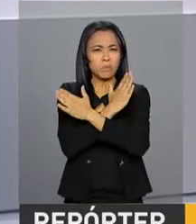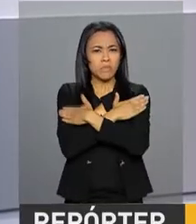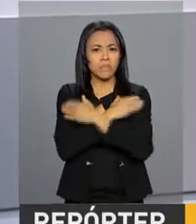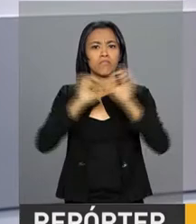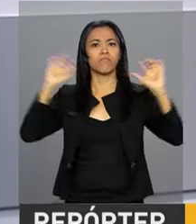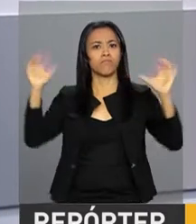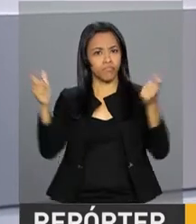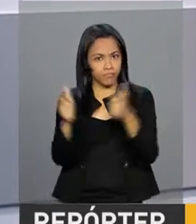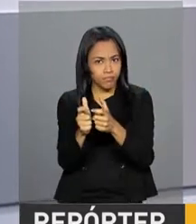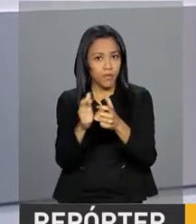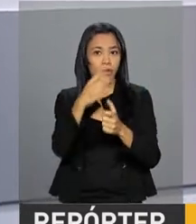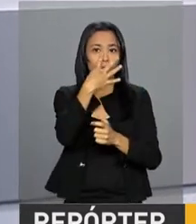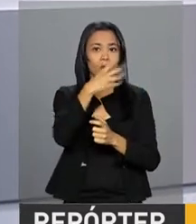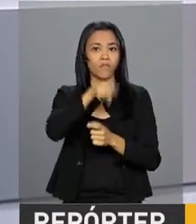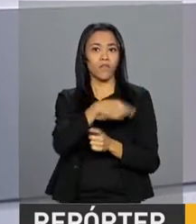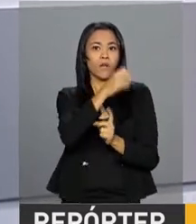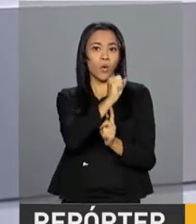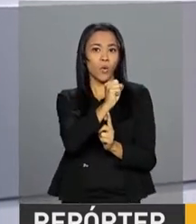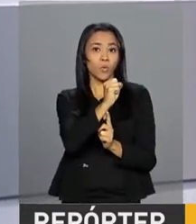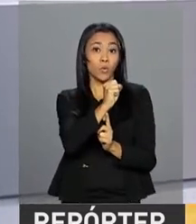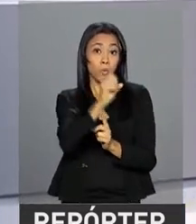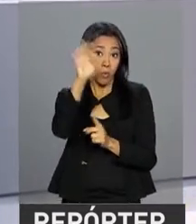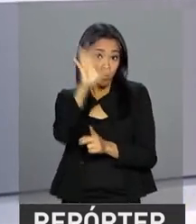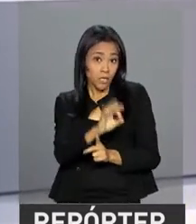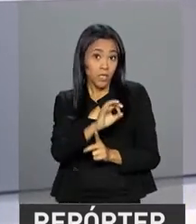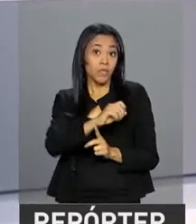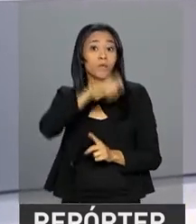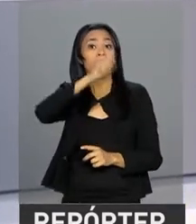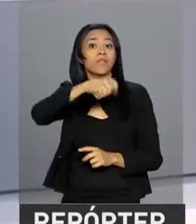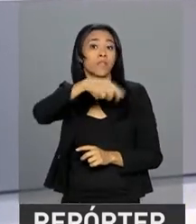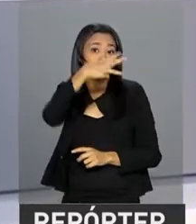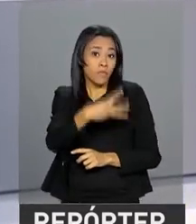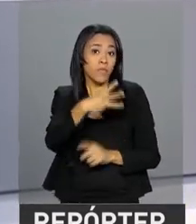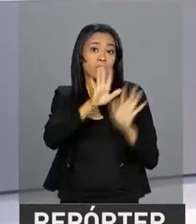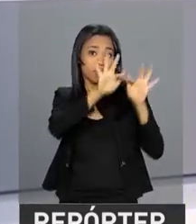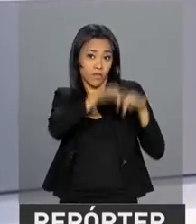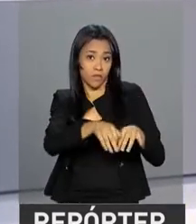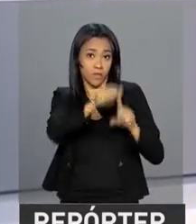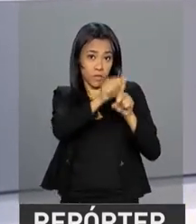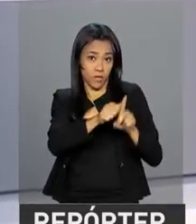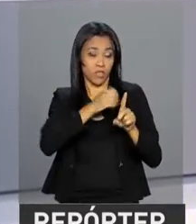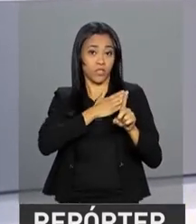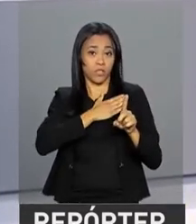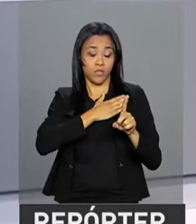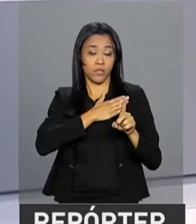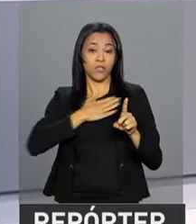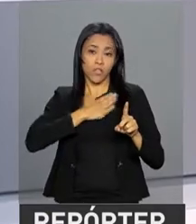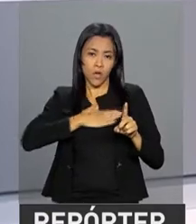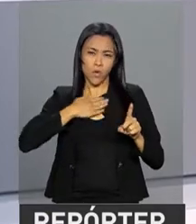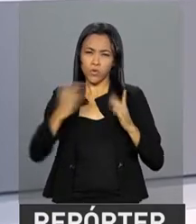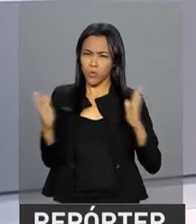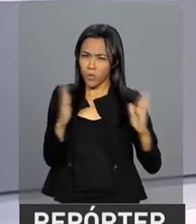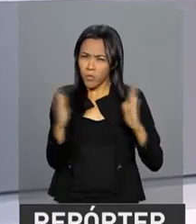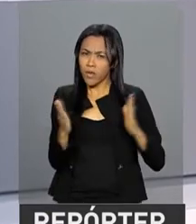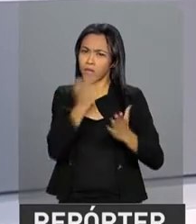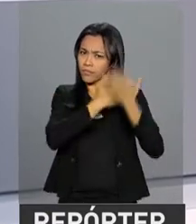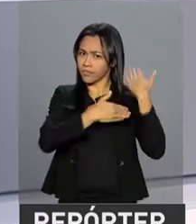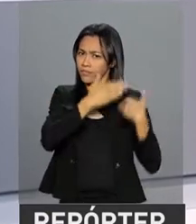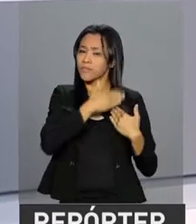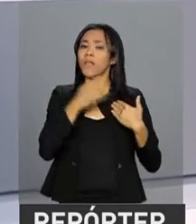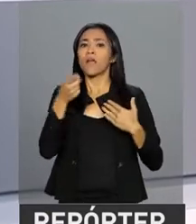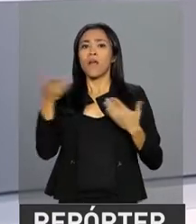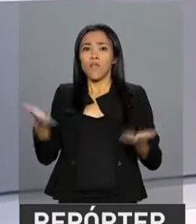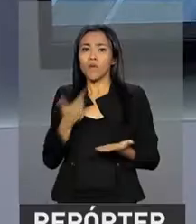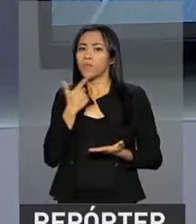caiu 4,8% no trimestre encerrado em agosto em relação ao período anterior. Os dados foram divulgados agora pela manhã